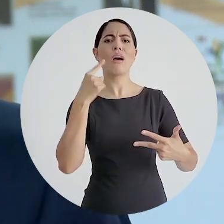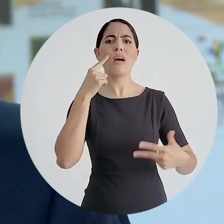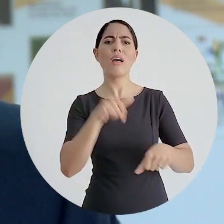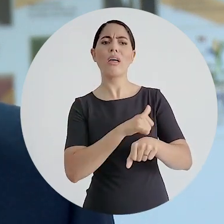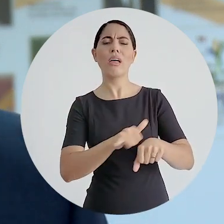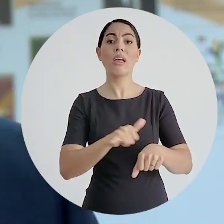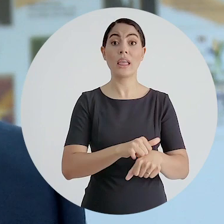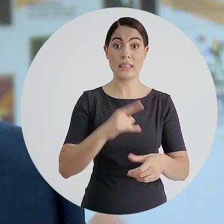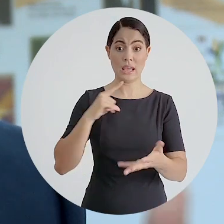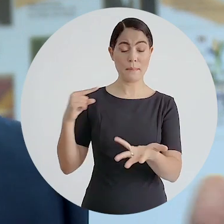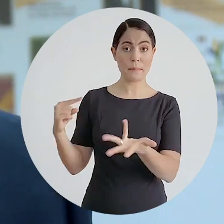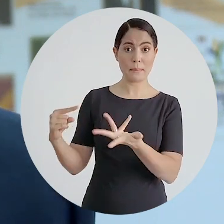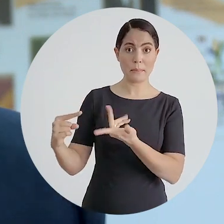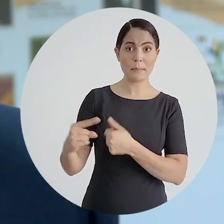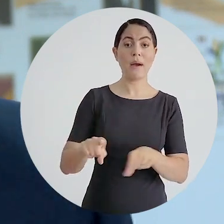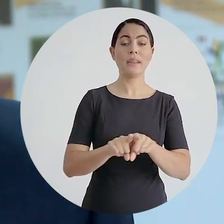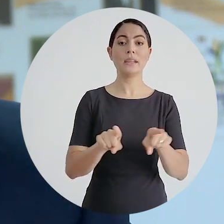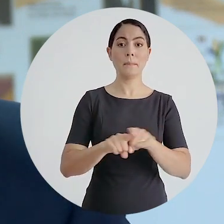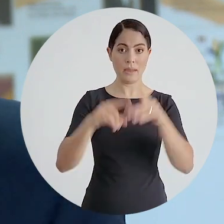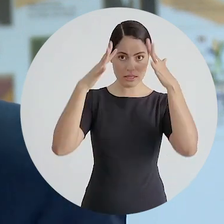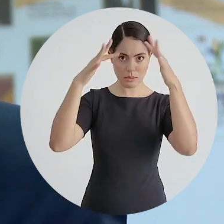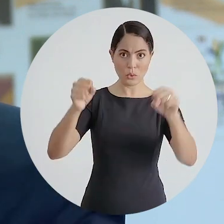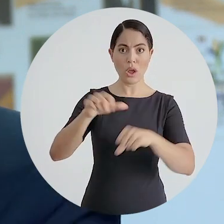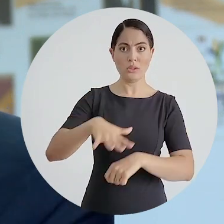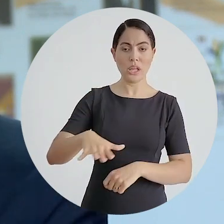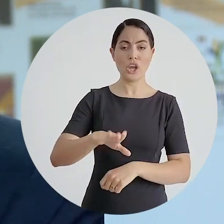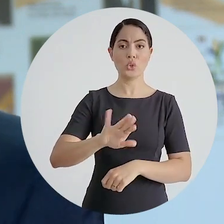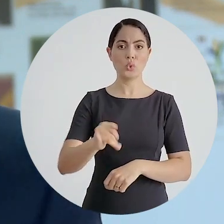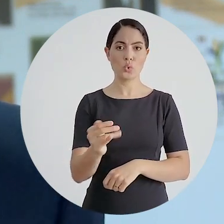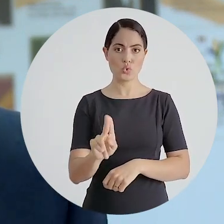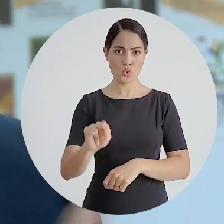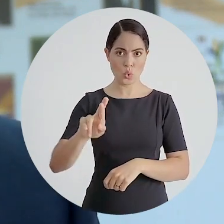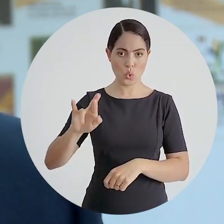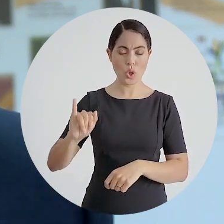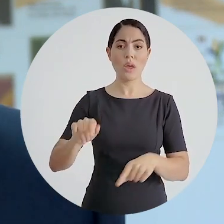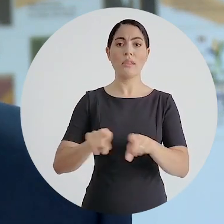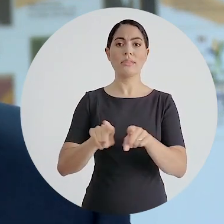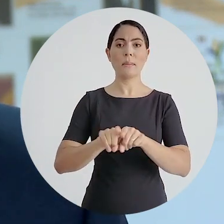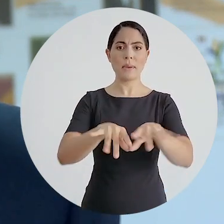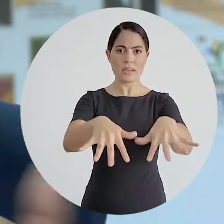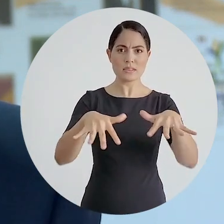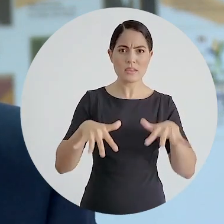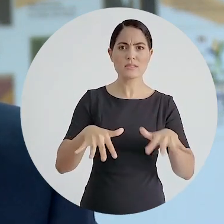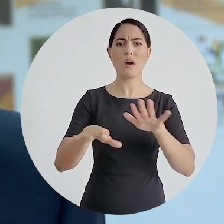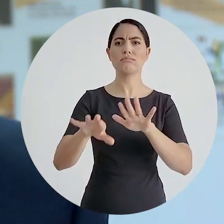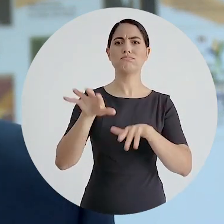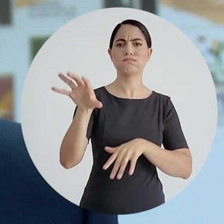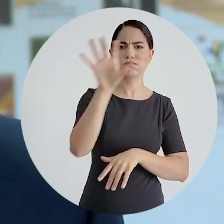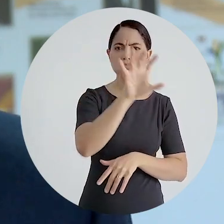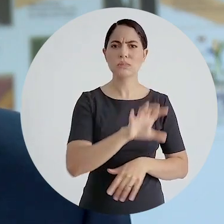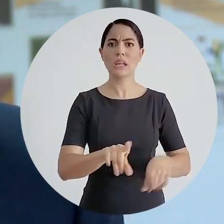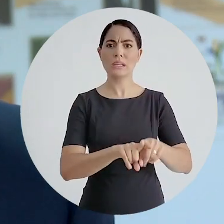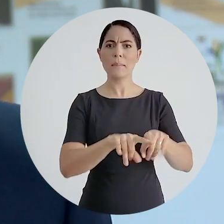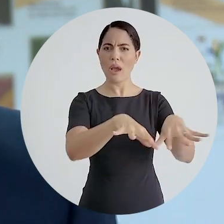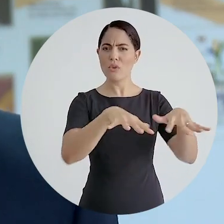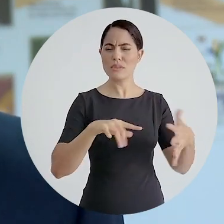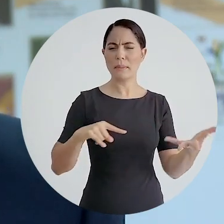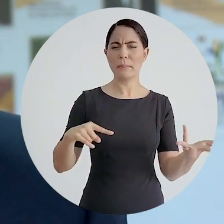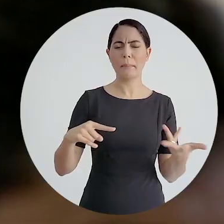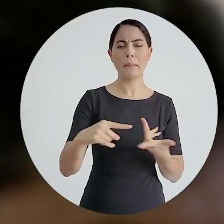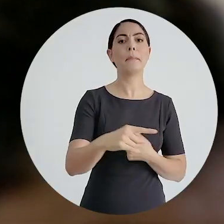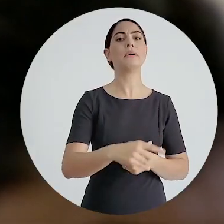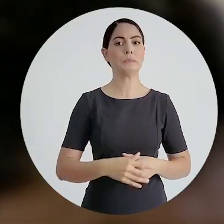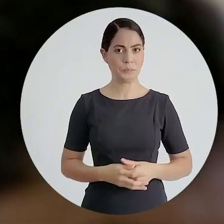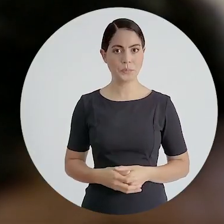muito rica, envolvemos aí tribunal do júri, sustentações orais, sessões de julgamentos, audiência de instrução e julgamento e assim por